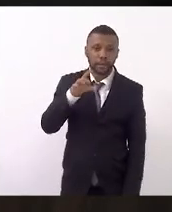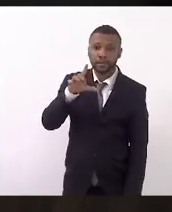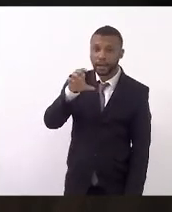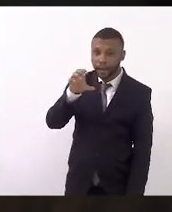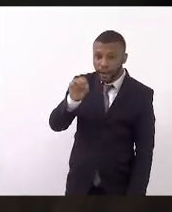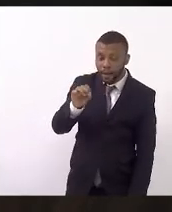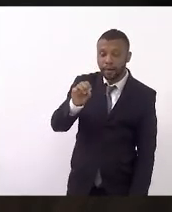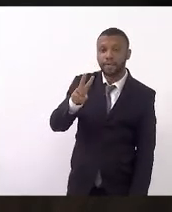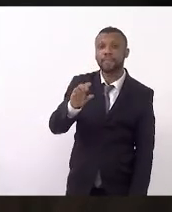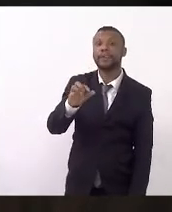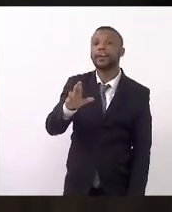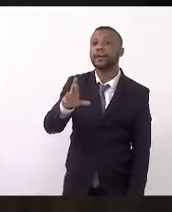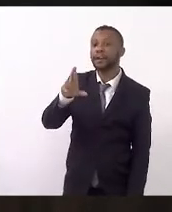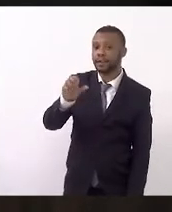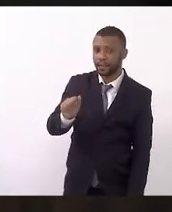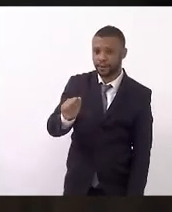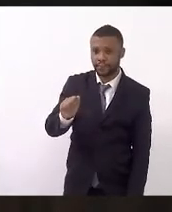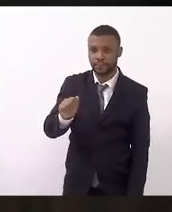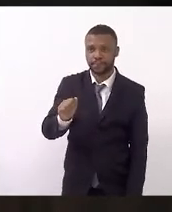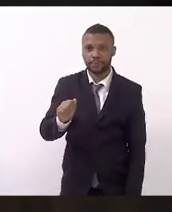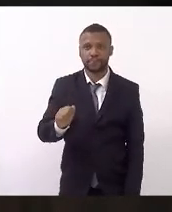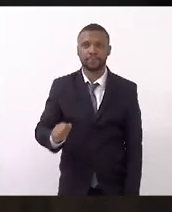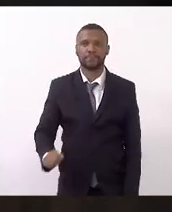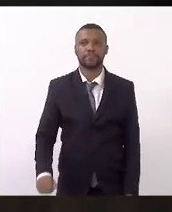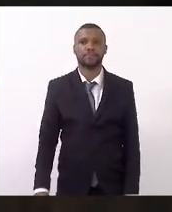Vieira, deputado Léo Vieira,